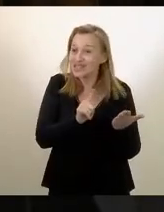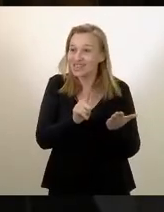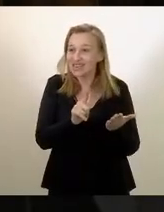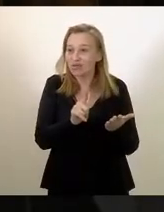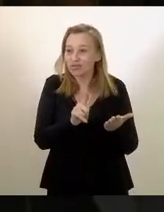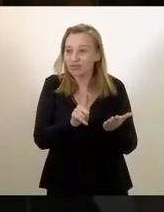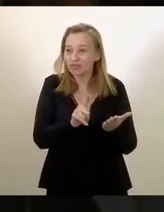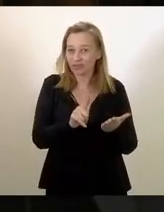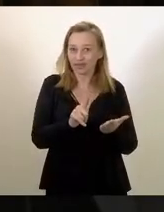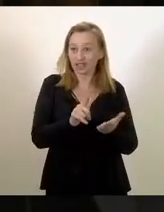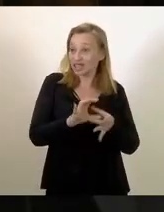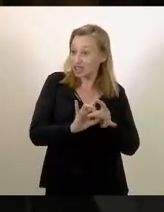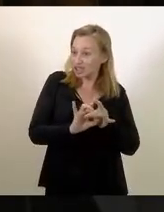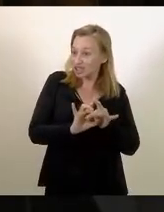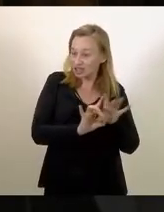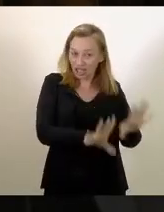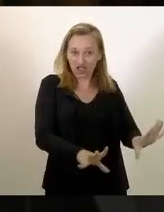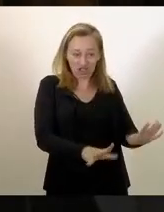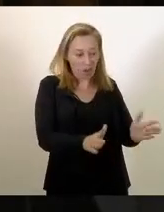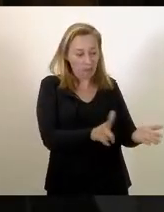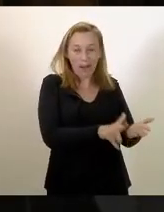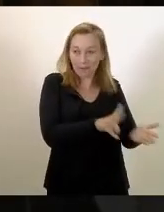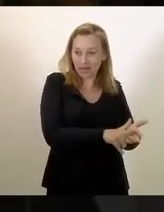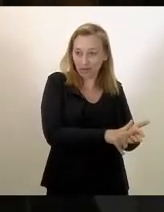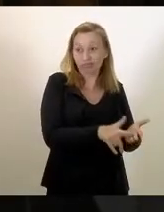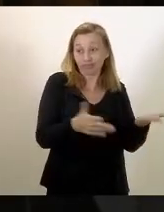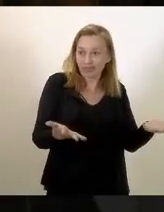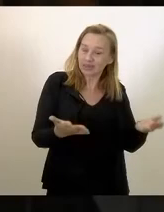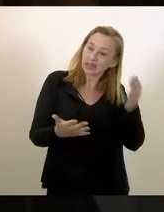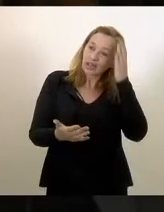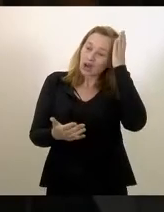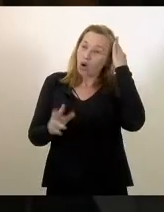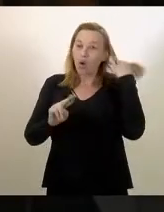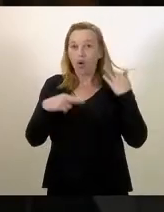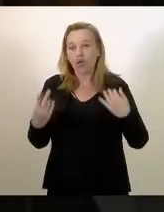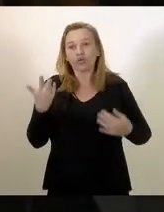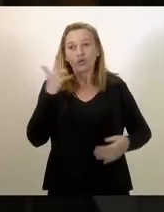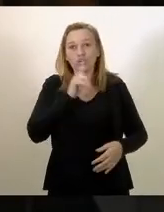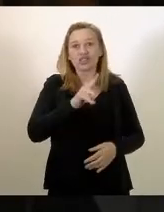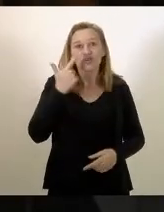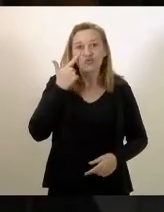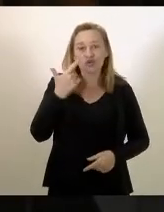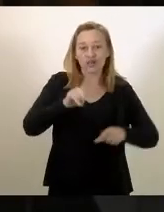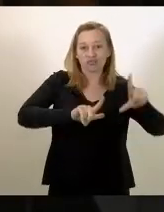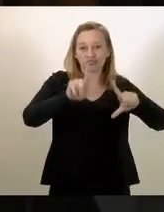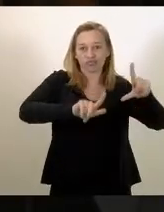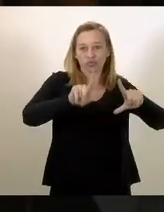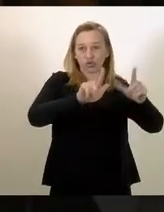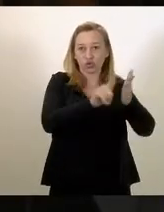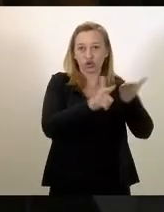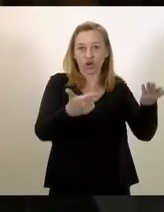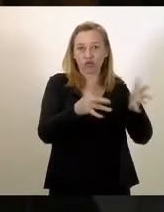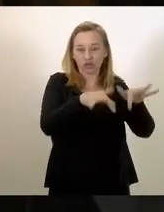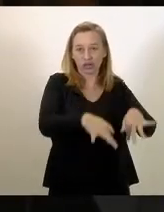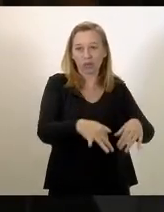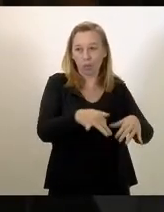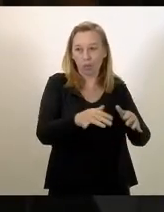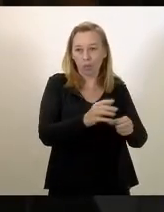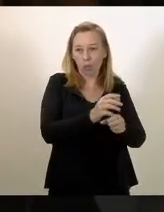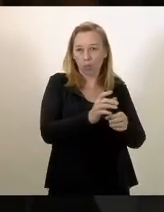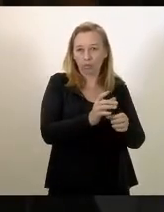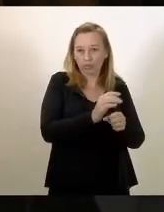papel e ler jornal muito cedo ou quando consigo assistir o jornal do final da noite